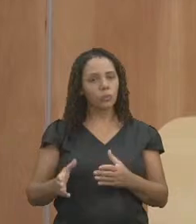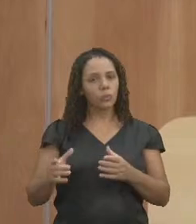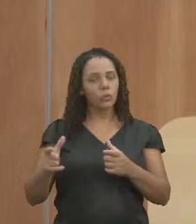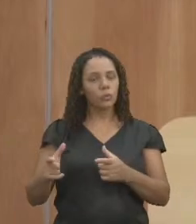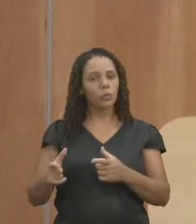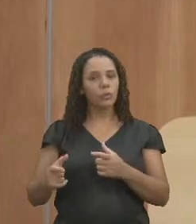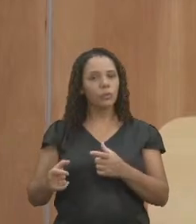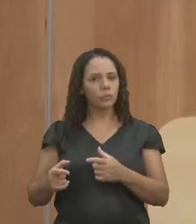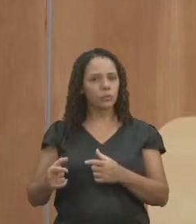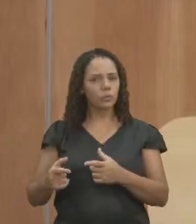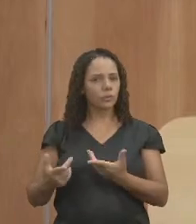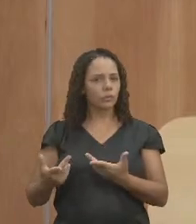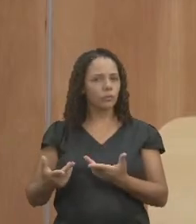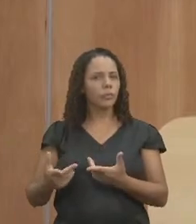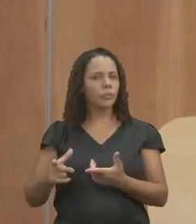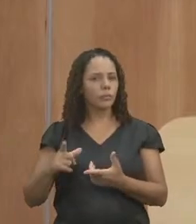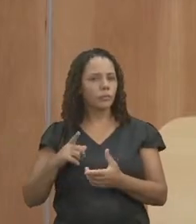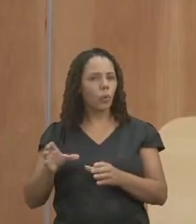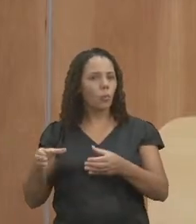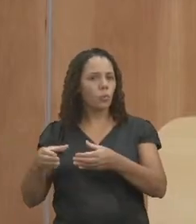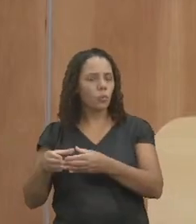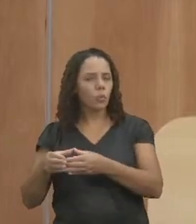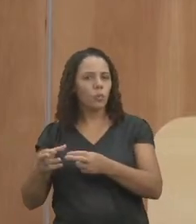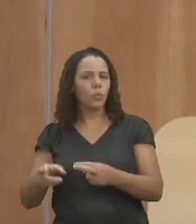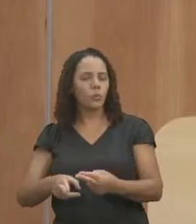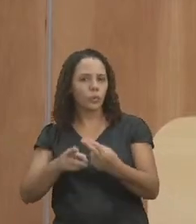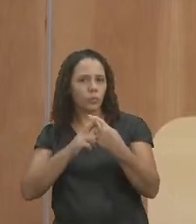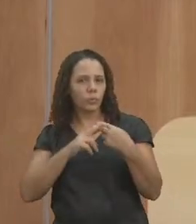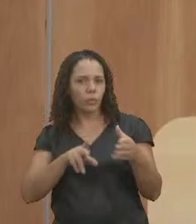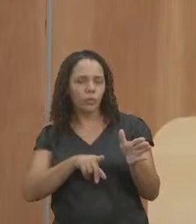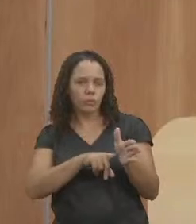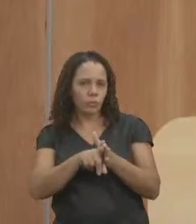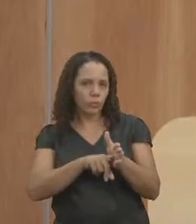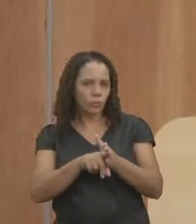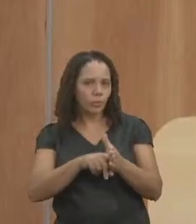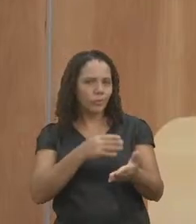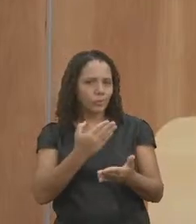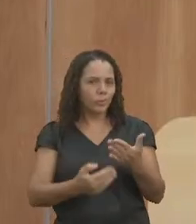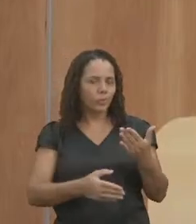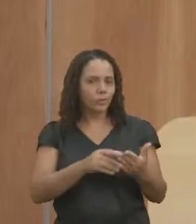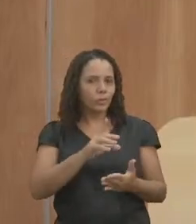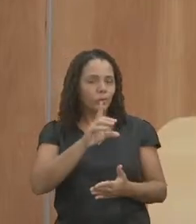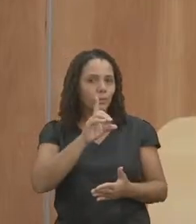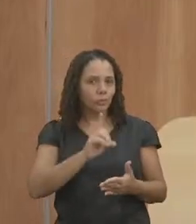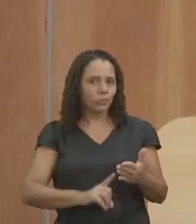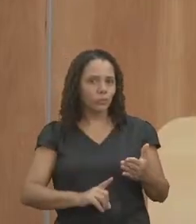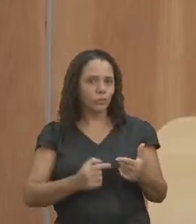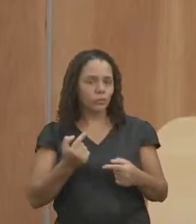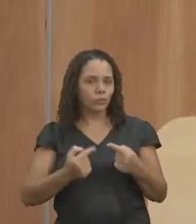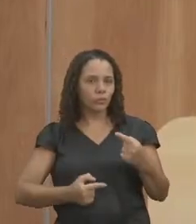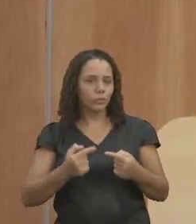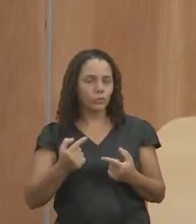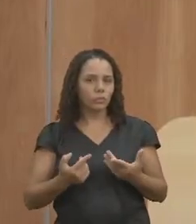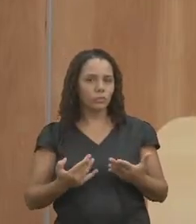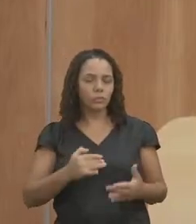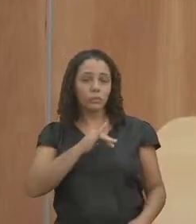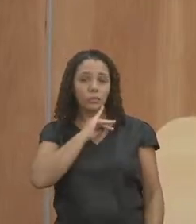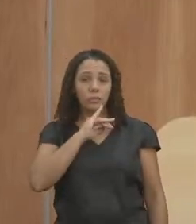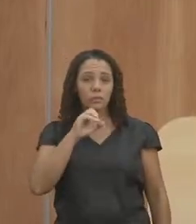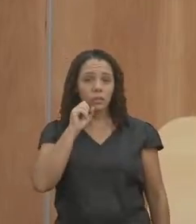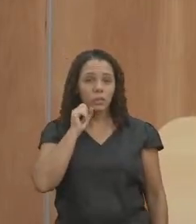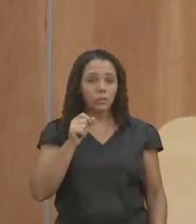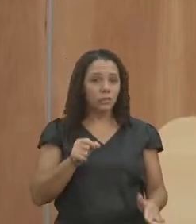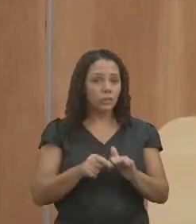para que ele fosse investigado, para que possivelmente perdesse os direitos políticos. o Isaías aplicou menos do que o